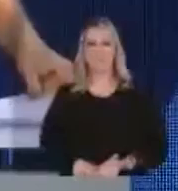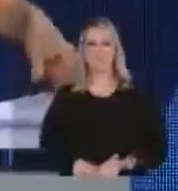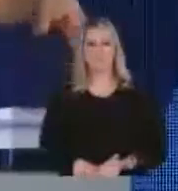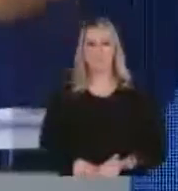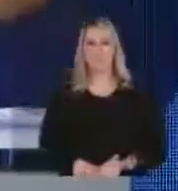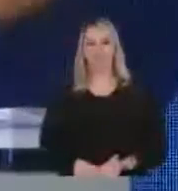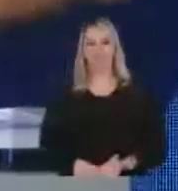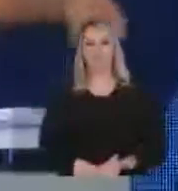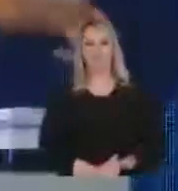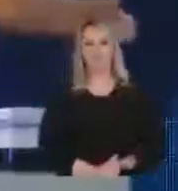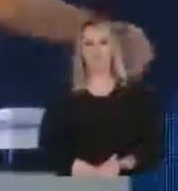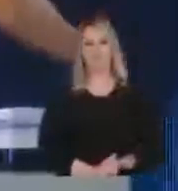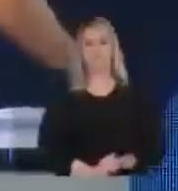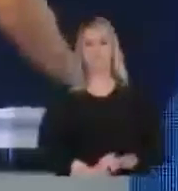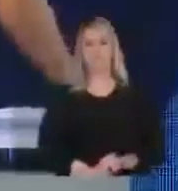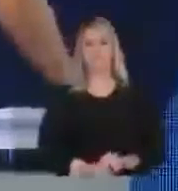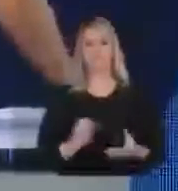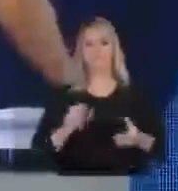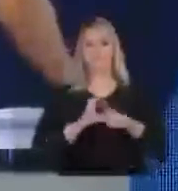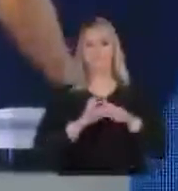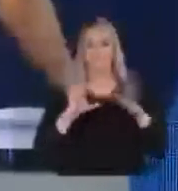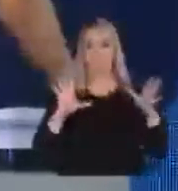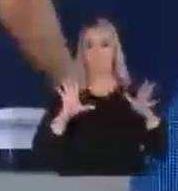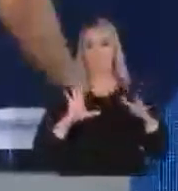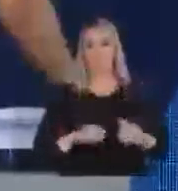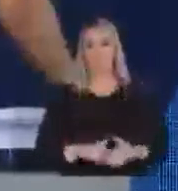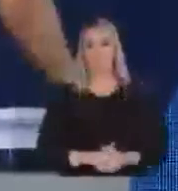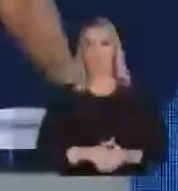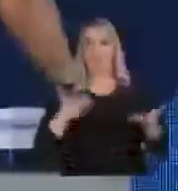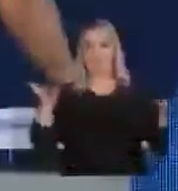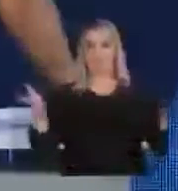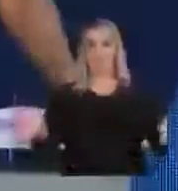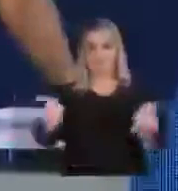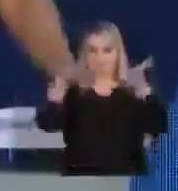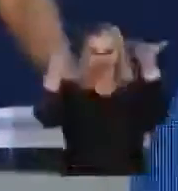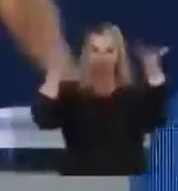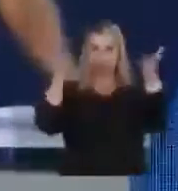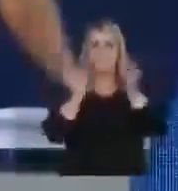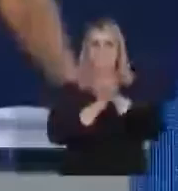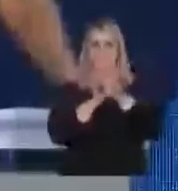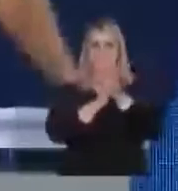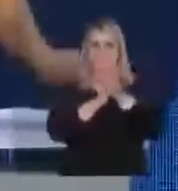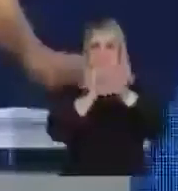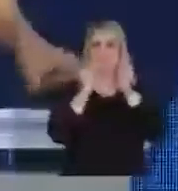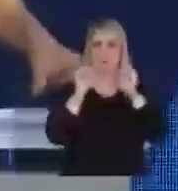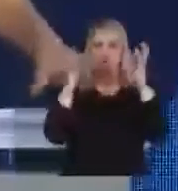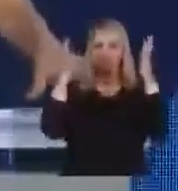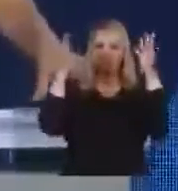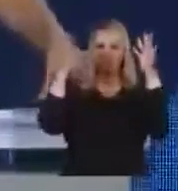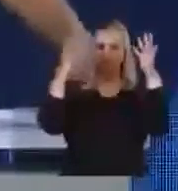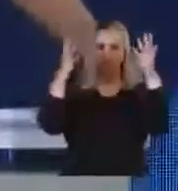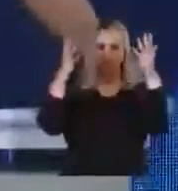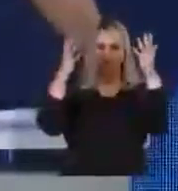a todos os sentidos não permite essa manhã agora vocês querem se manifestar por favor orem áudio